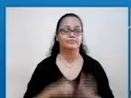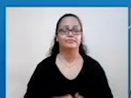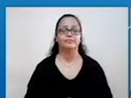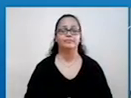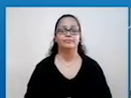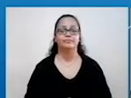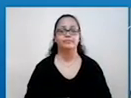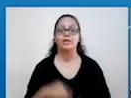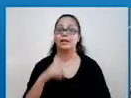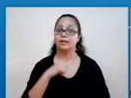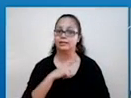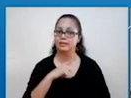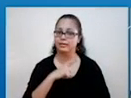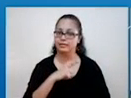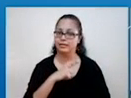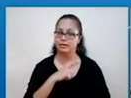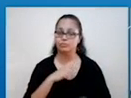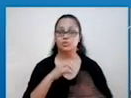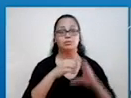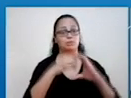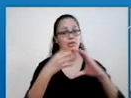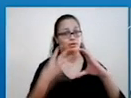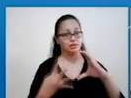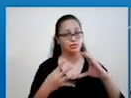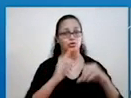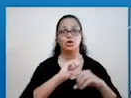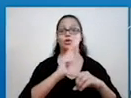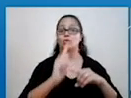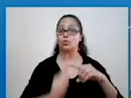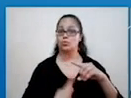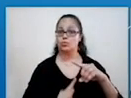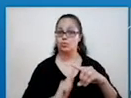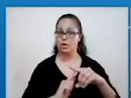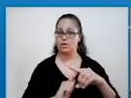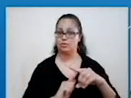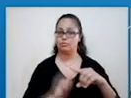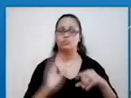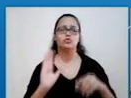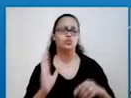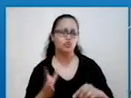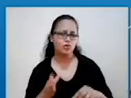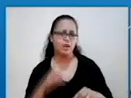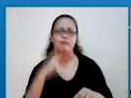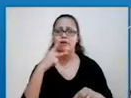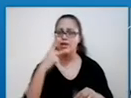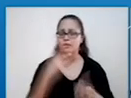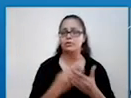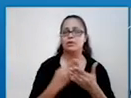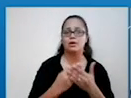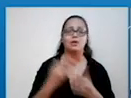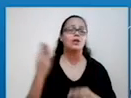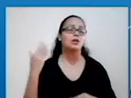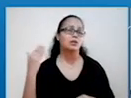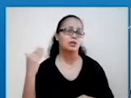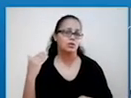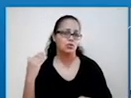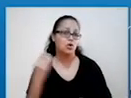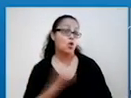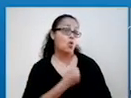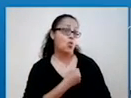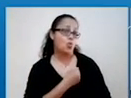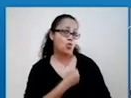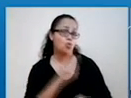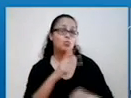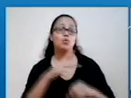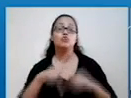Aqui nós temos algumas características do átomo que nós falamos na nossa aula anterior. Falamos do número de prótons, número